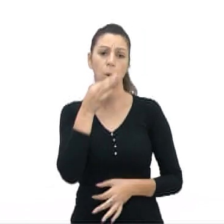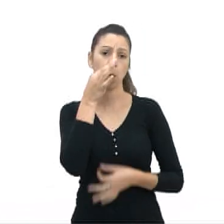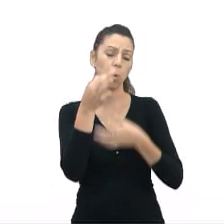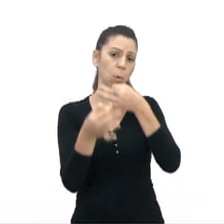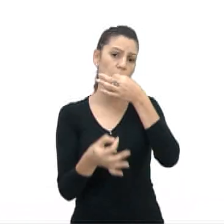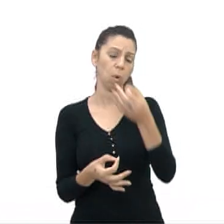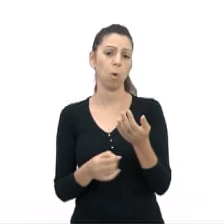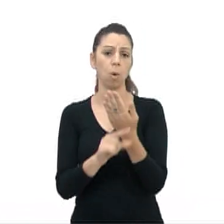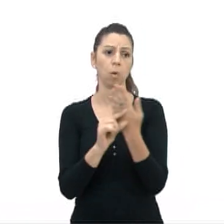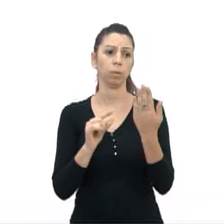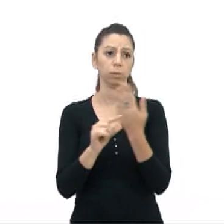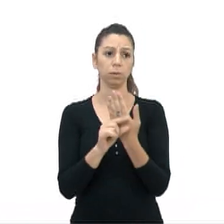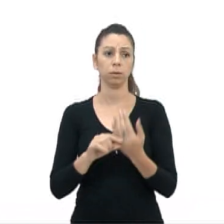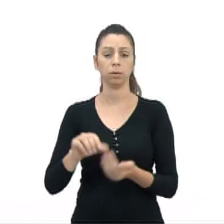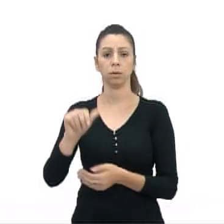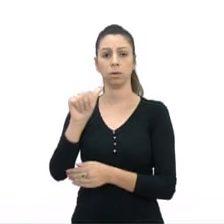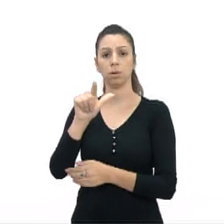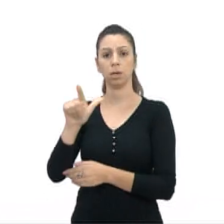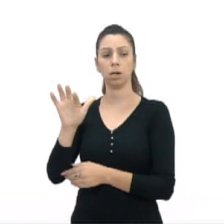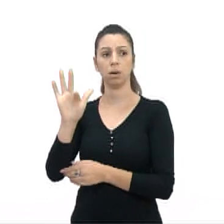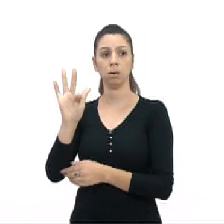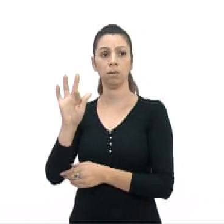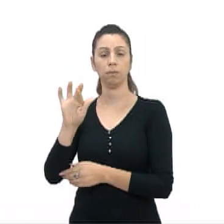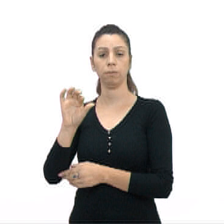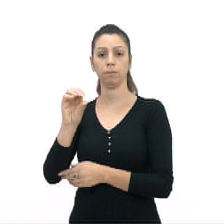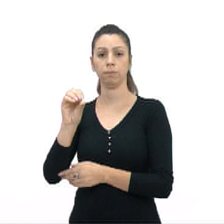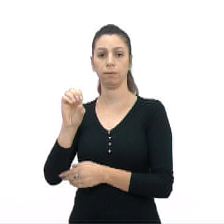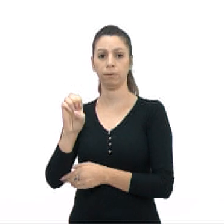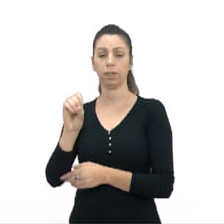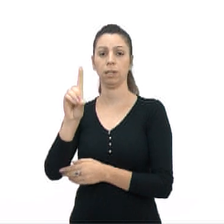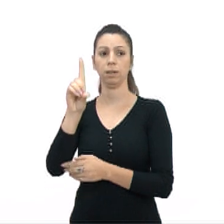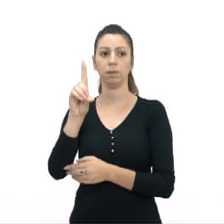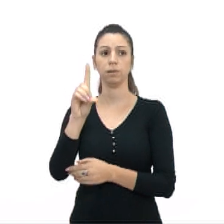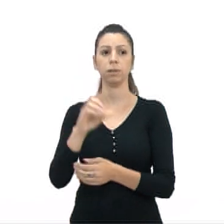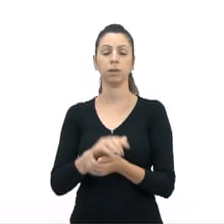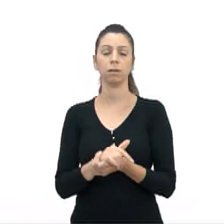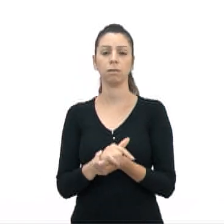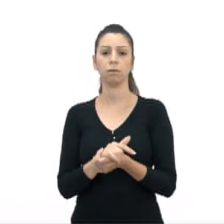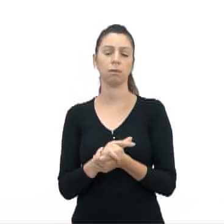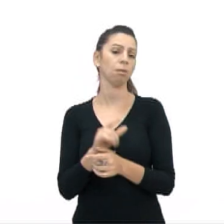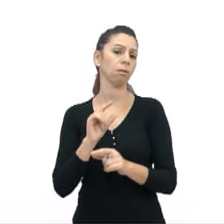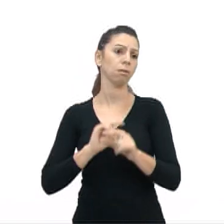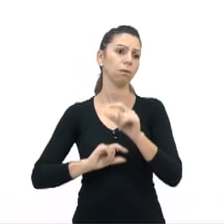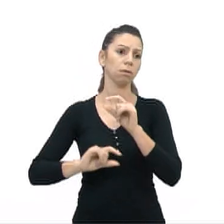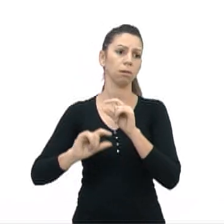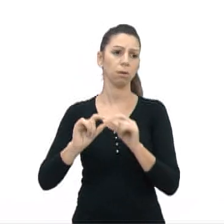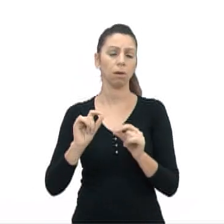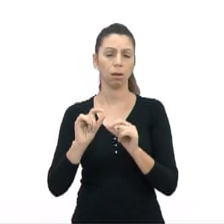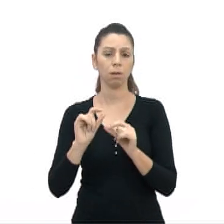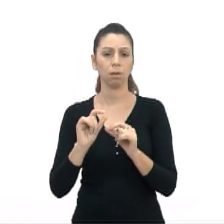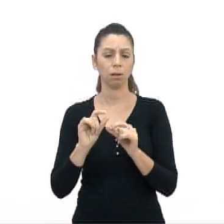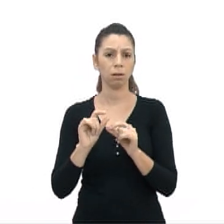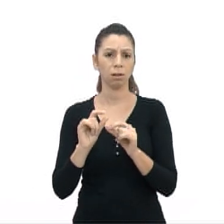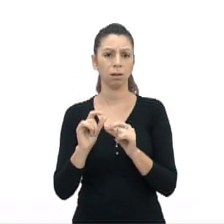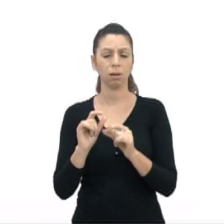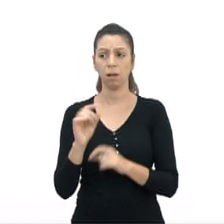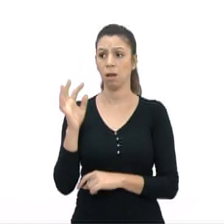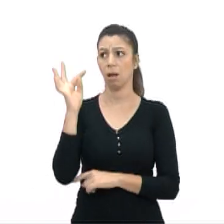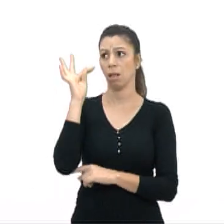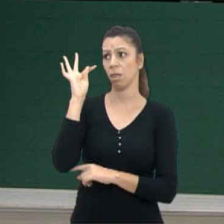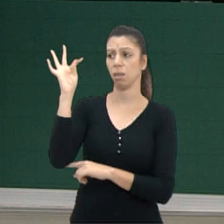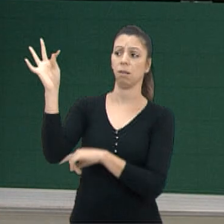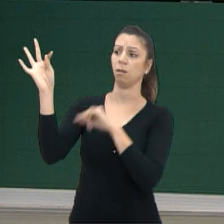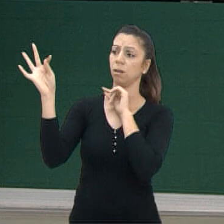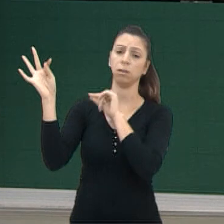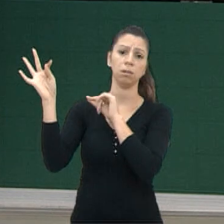utilizados por Alfred Wegener na teoria da deriva continental? Lembre, ele não pode ter criado a teoria sem